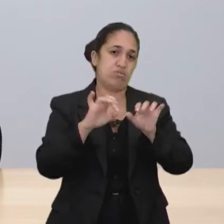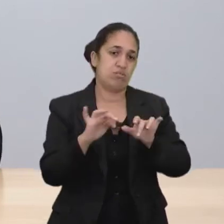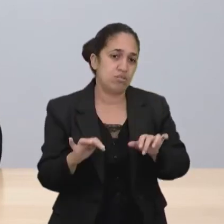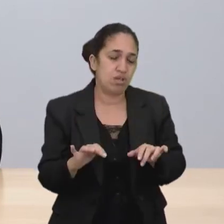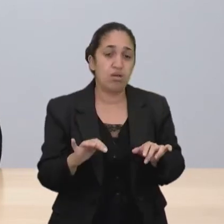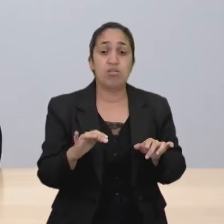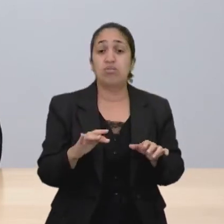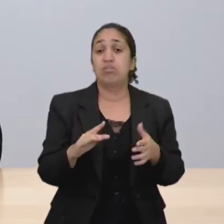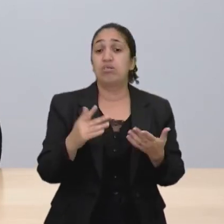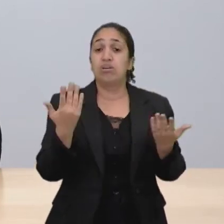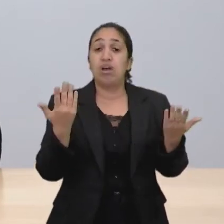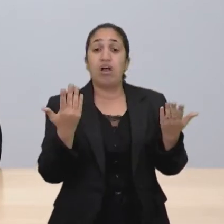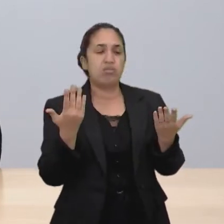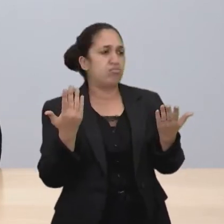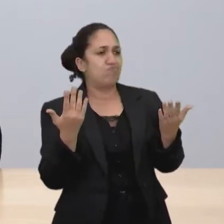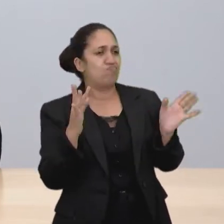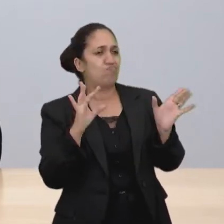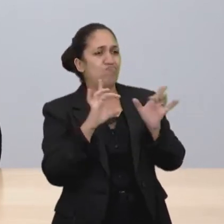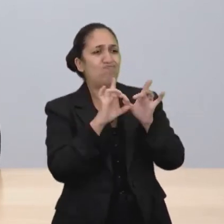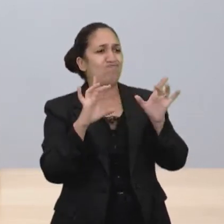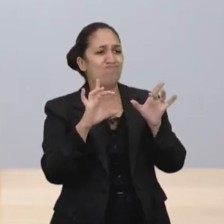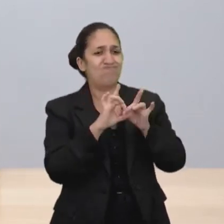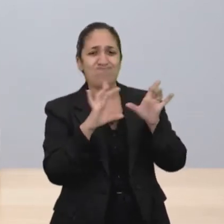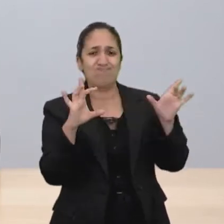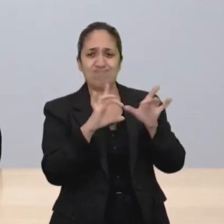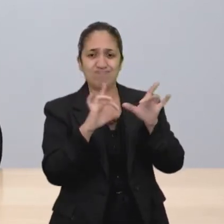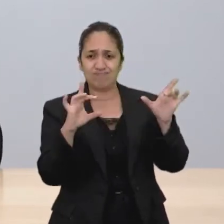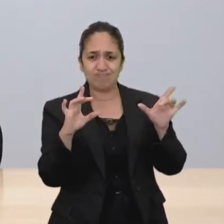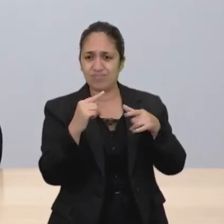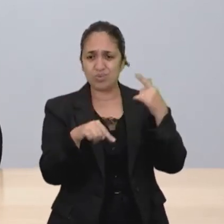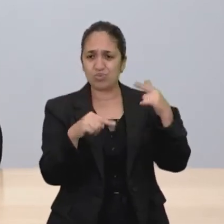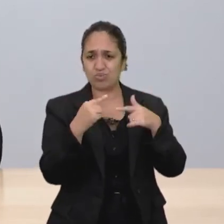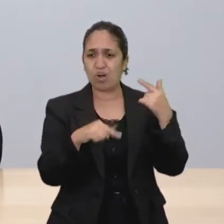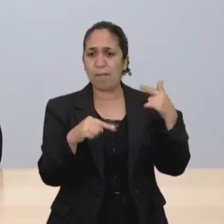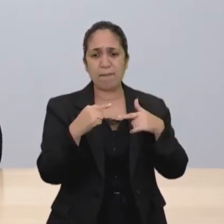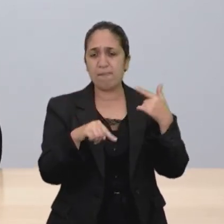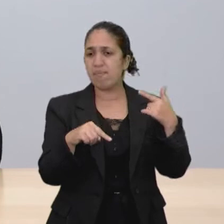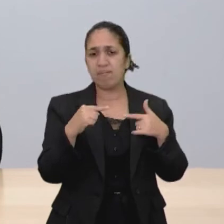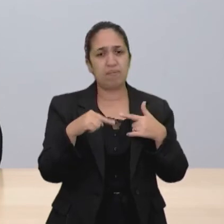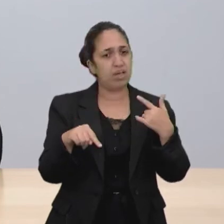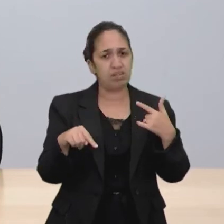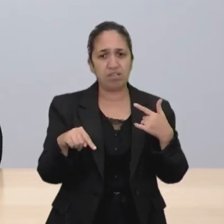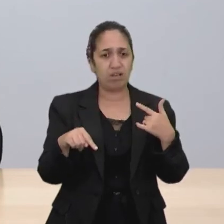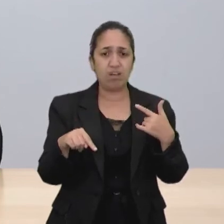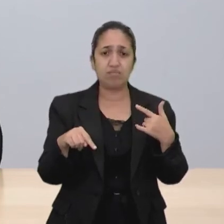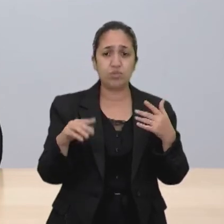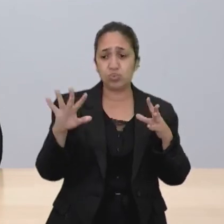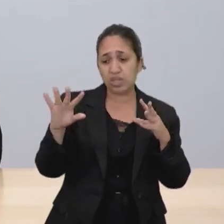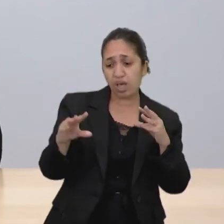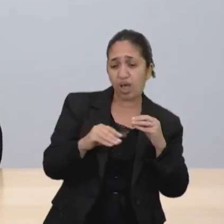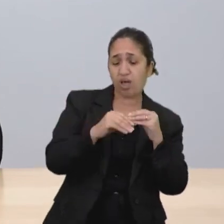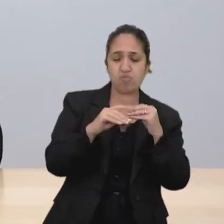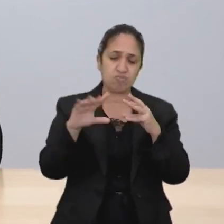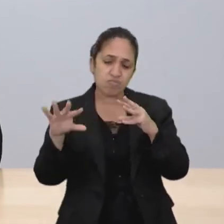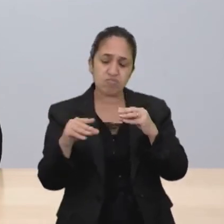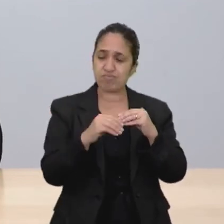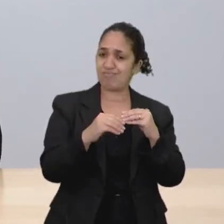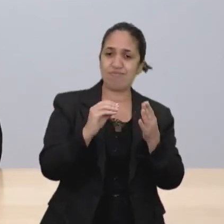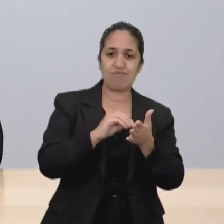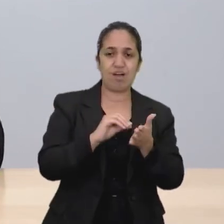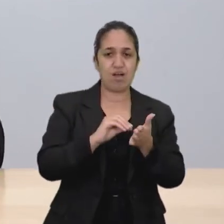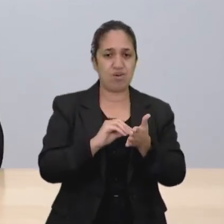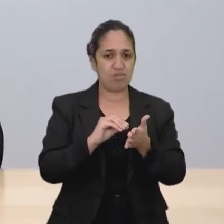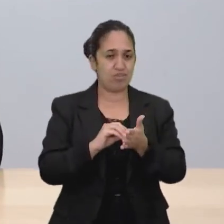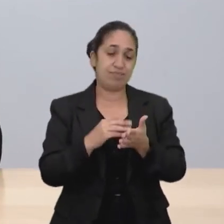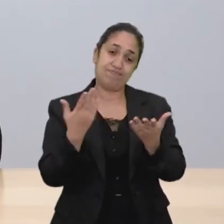e, de repente, eles não estão se conversando, de repente um não faz referência ao outro, não há uma complementação de ideias e aí